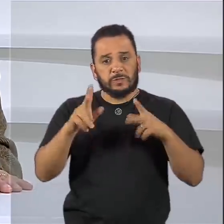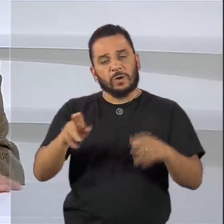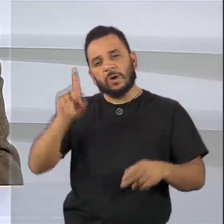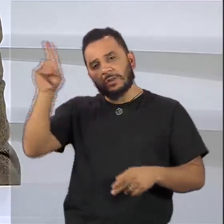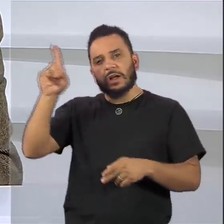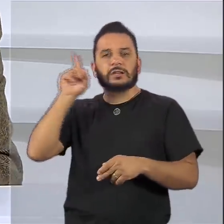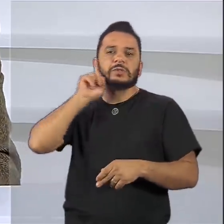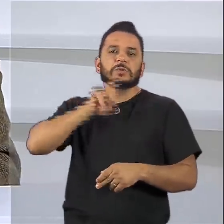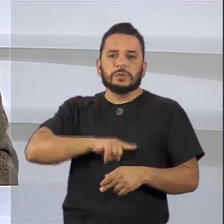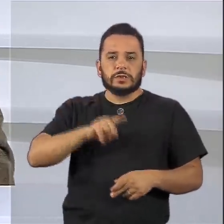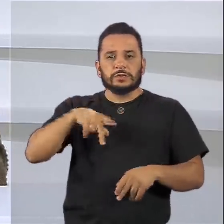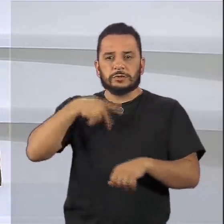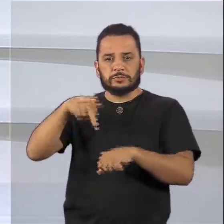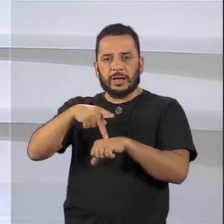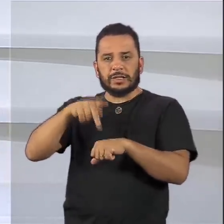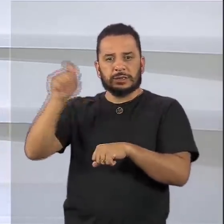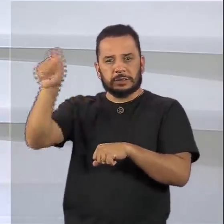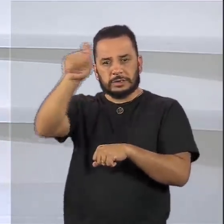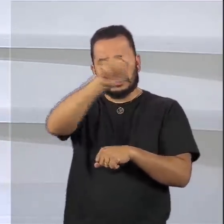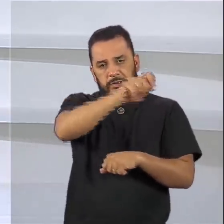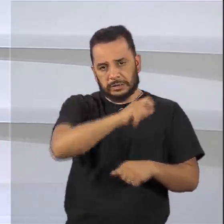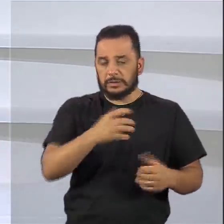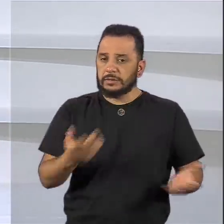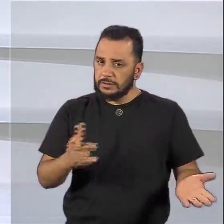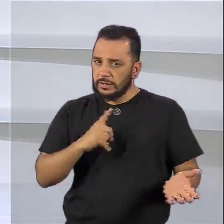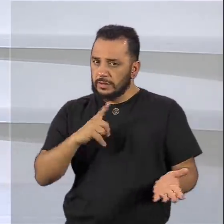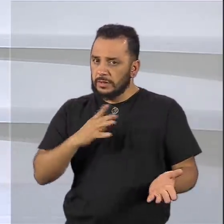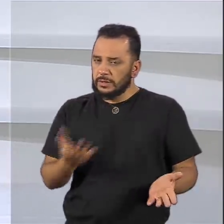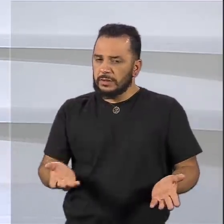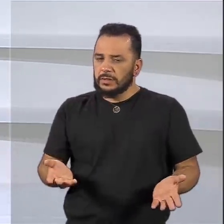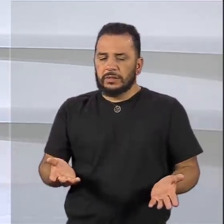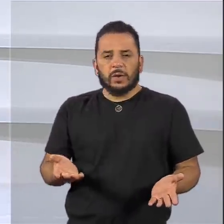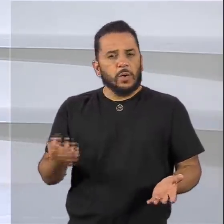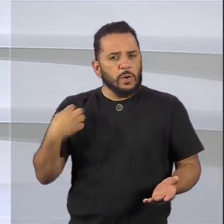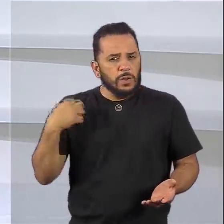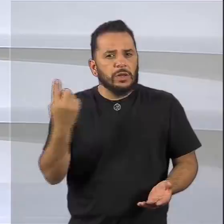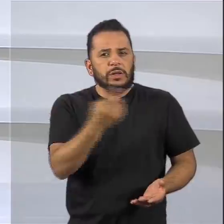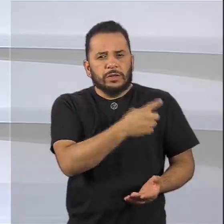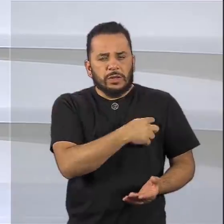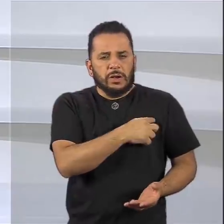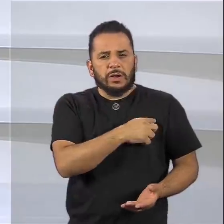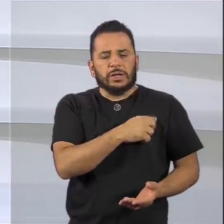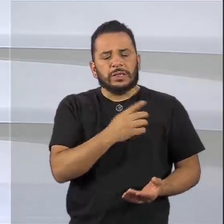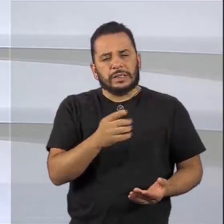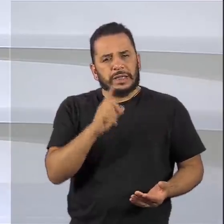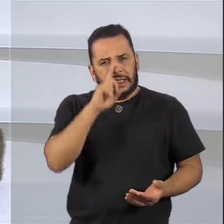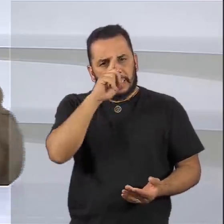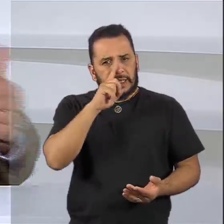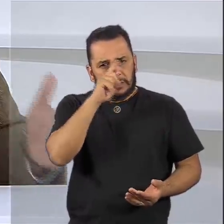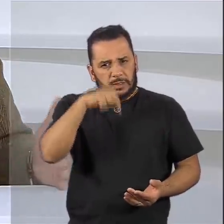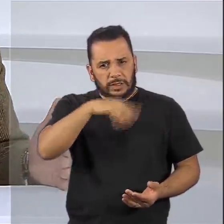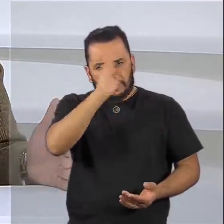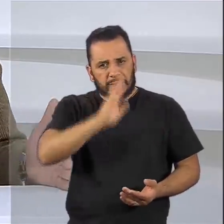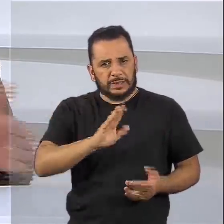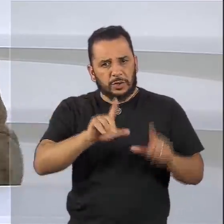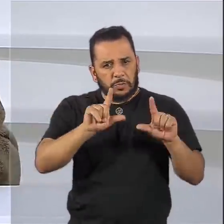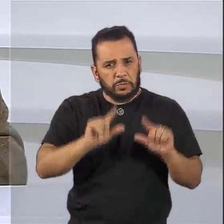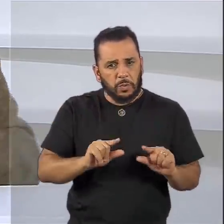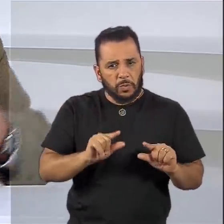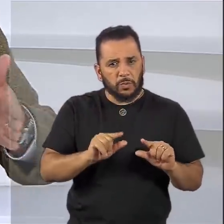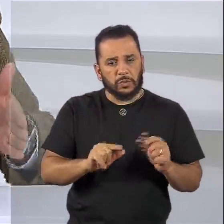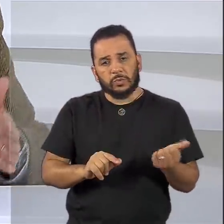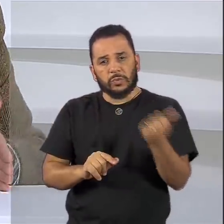o judiciário também já deu as bordoadas no Trump. Então, eu acho que nós corremos menos riscos do que esses outros